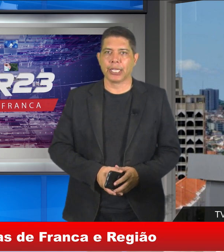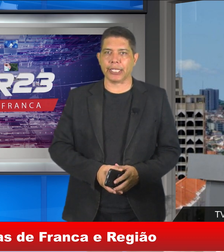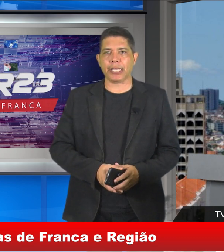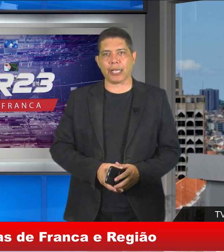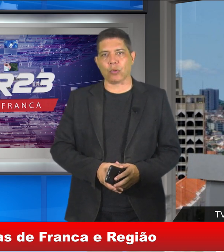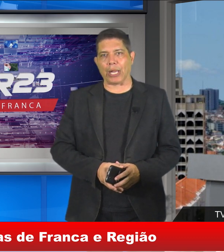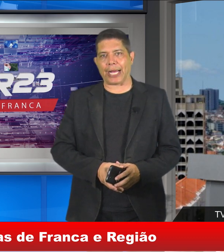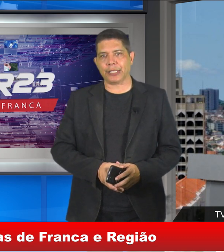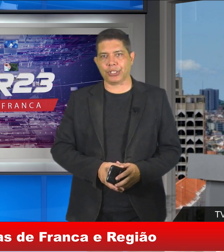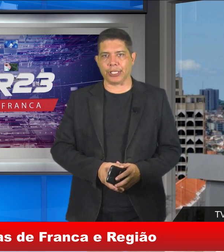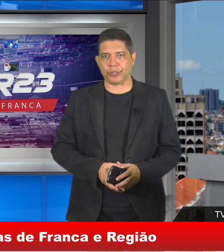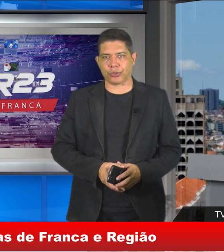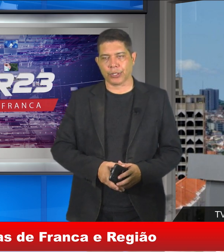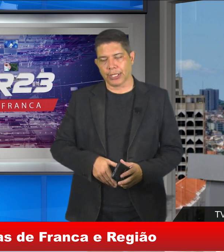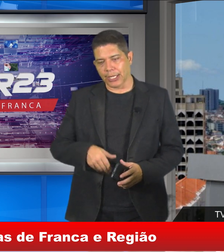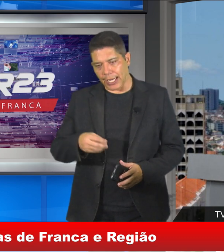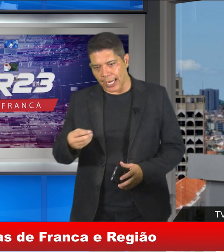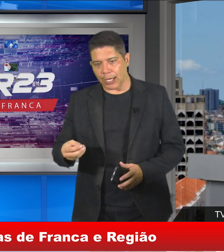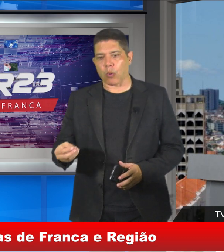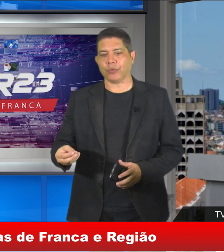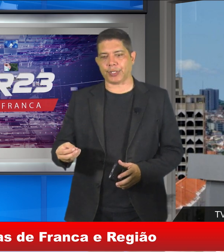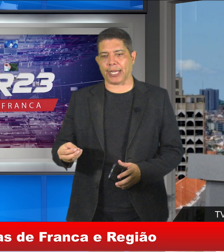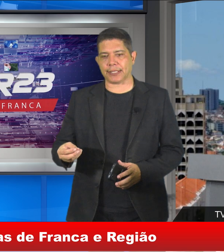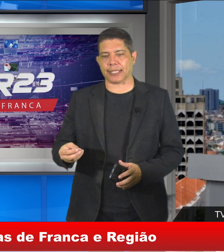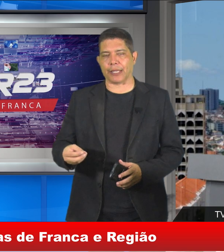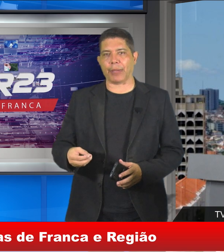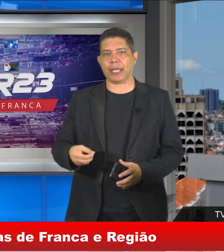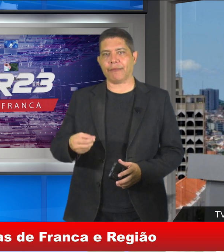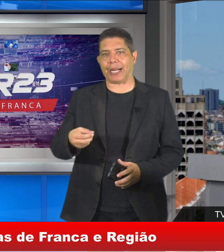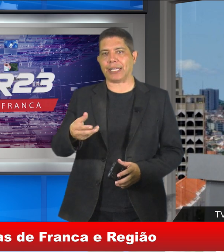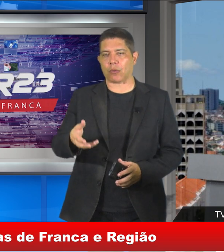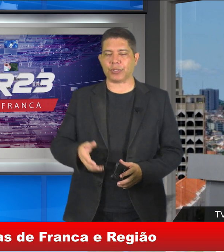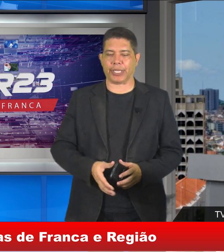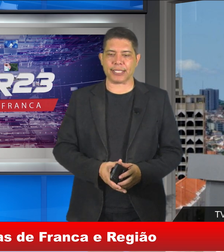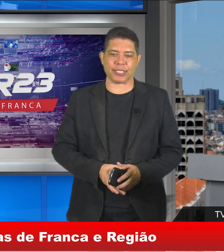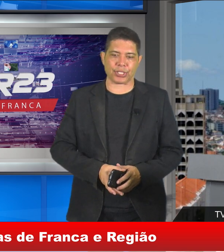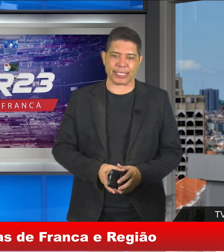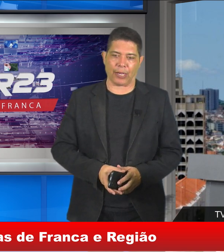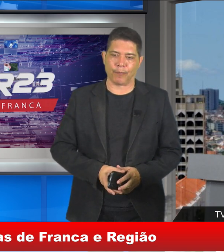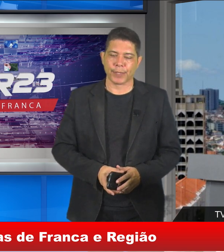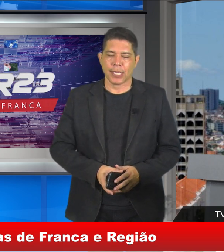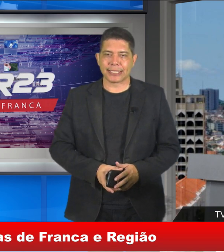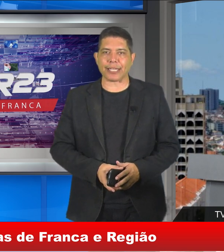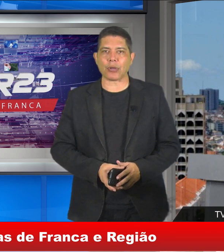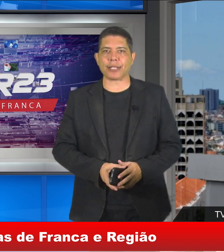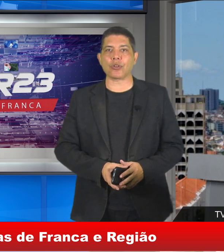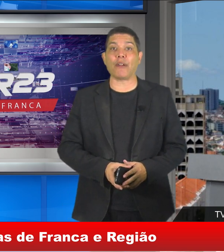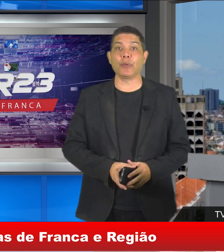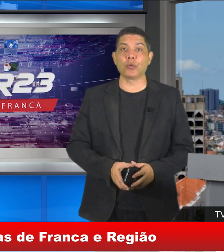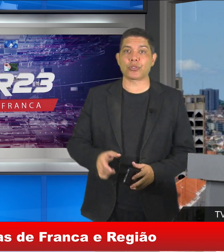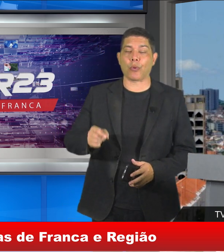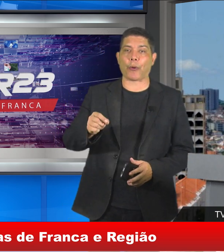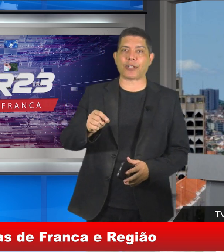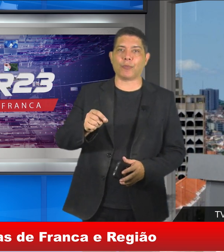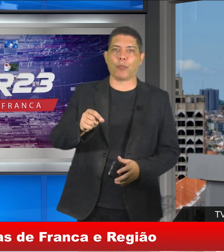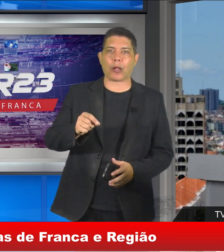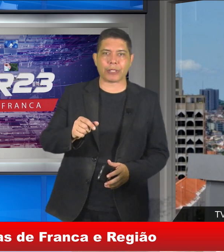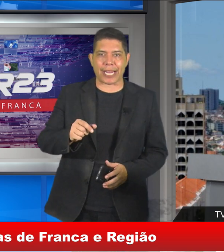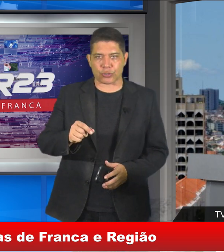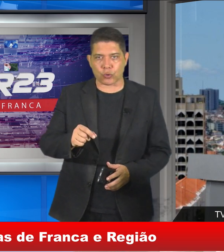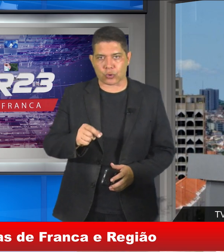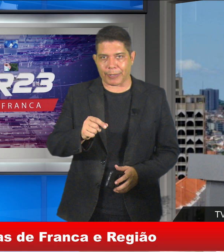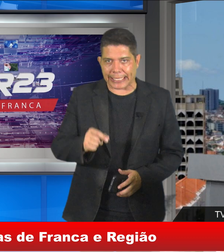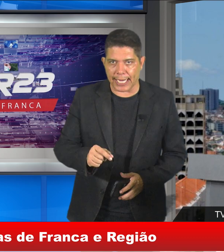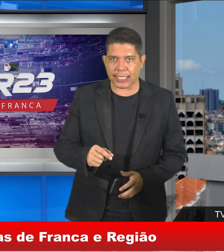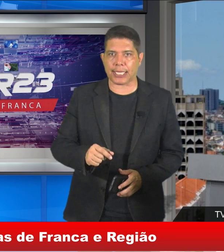descarte irregular de lixo. É consciência também, vai da consciência de cada um. 7h09, no próximo bloco